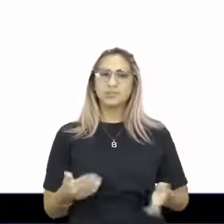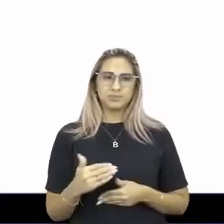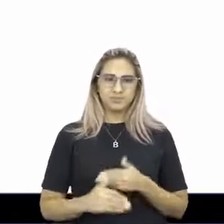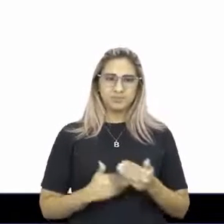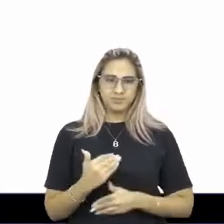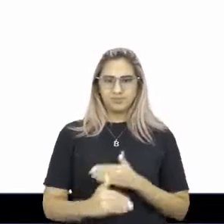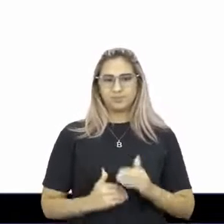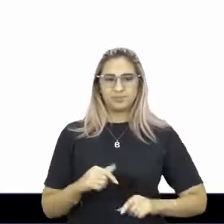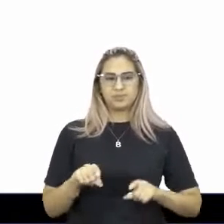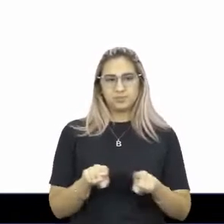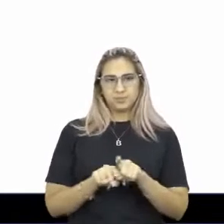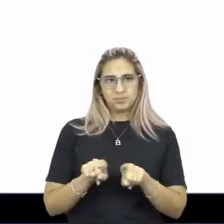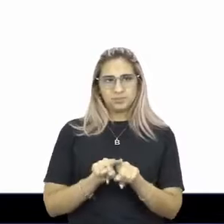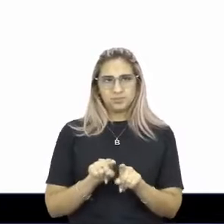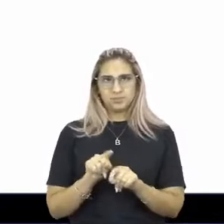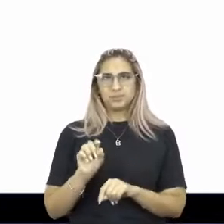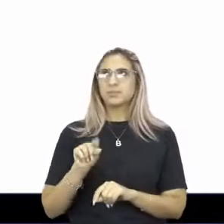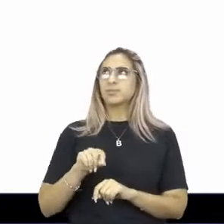apenas